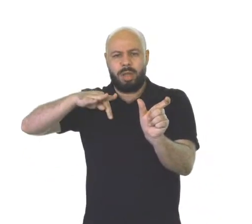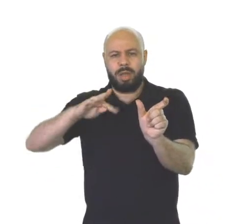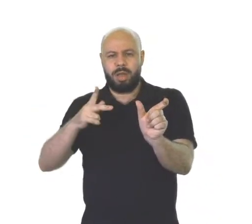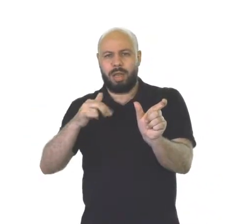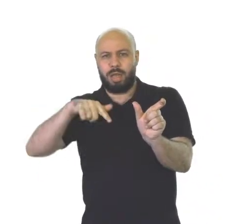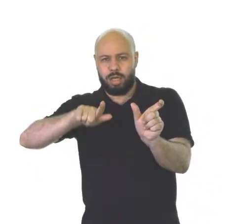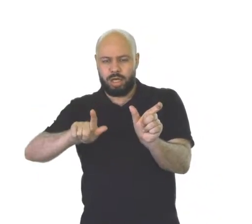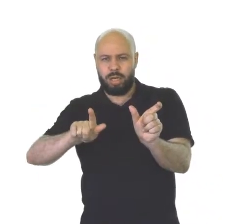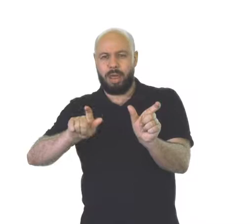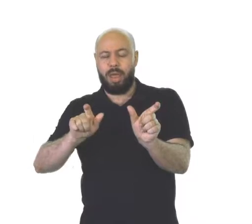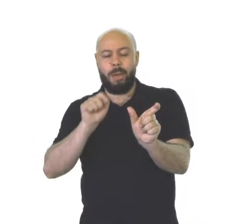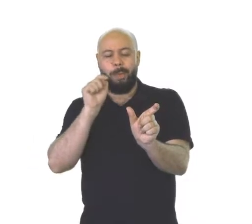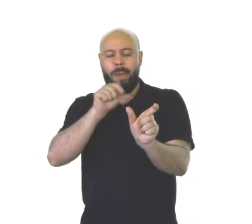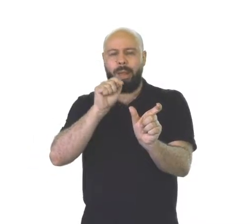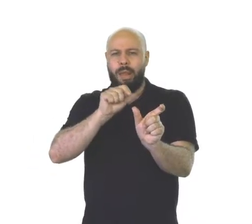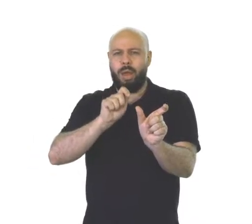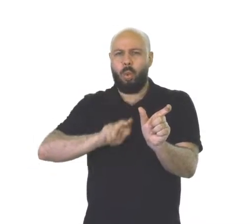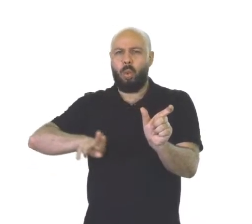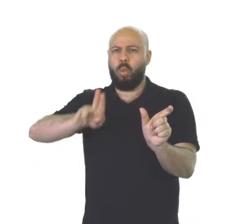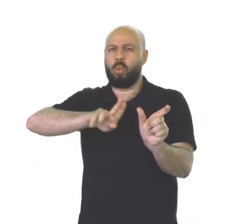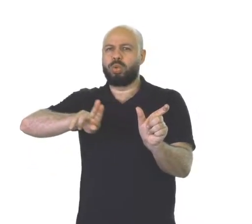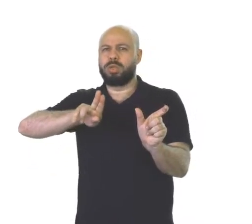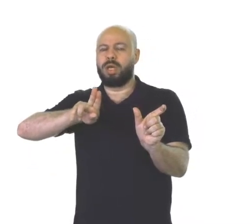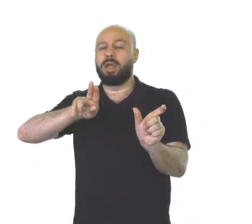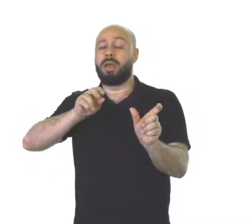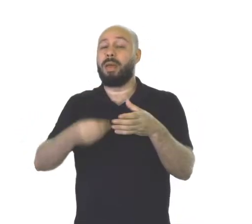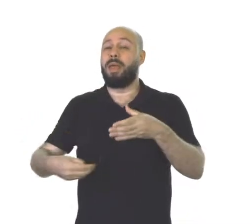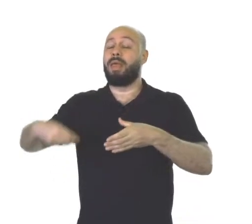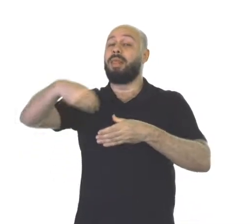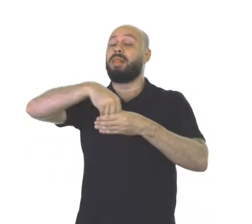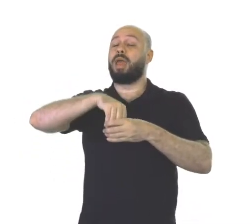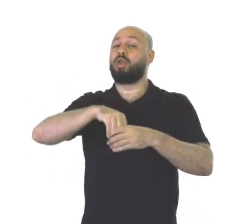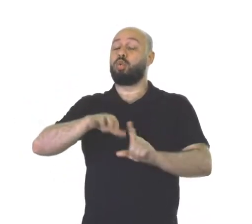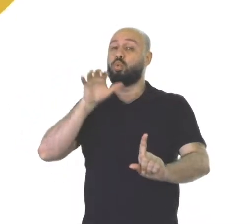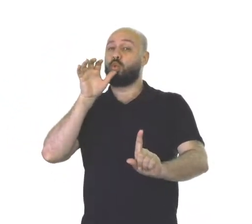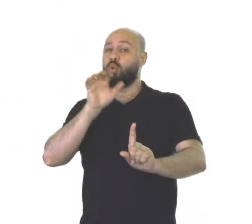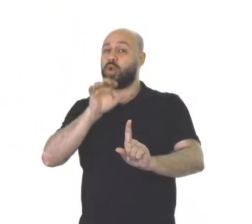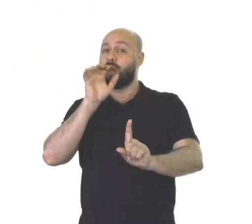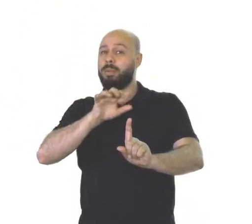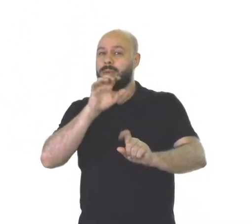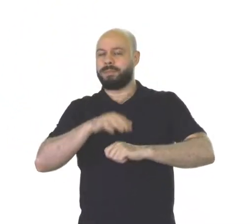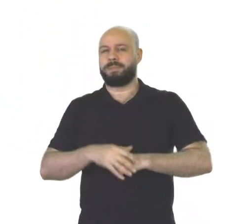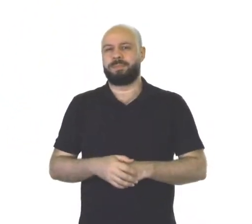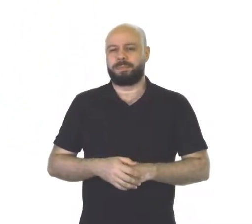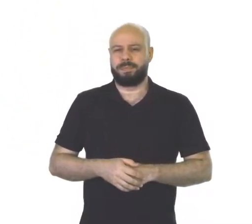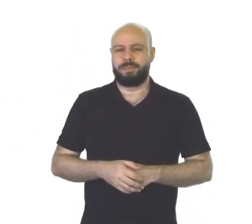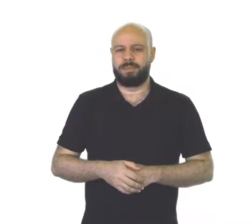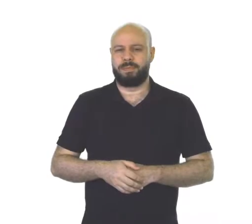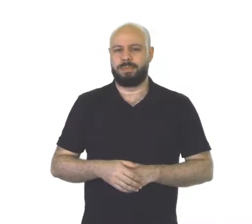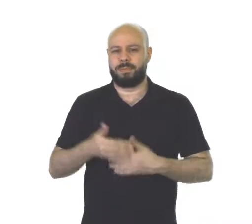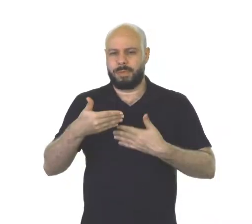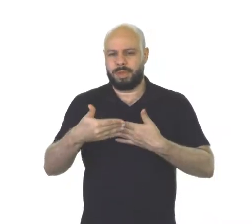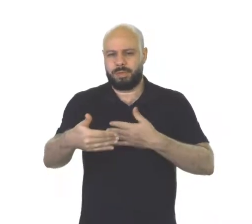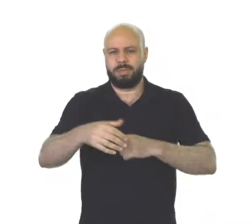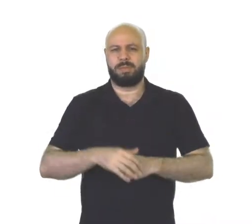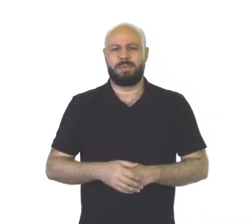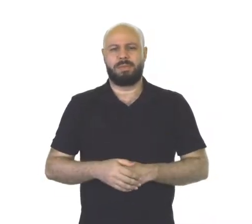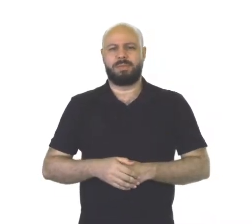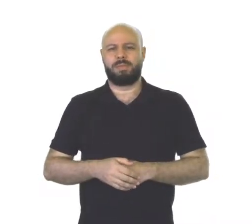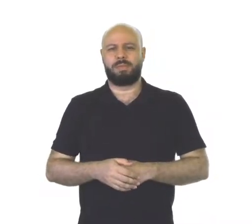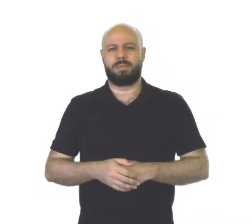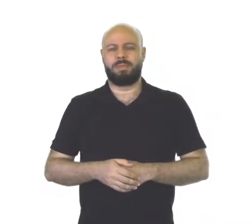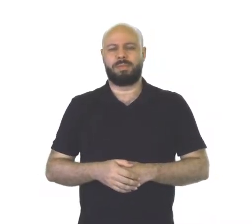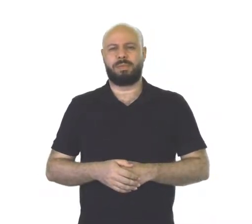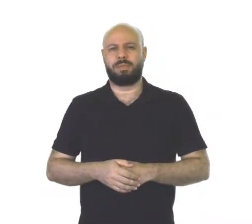palavras, tá, pessoal? Dos elementos de persuasão, certo? Continuando então, olha